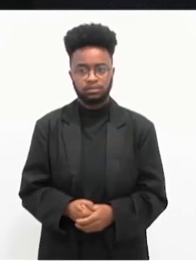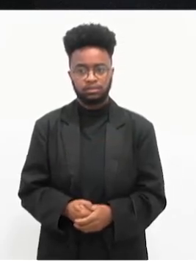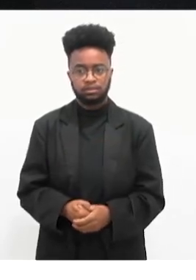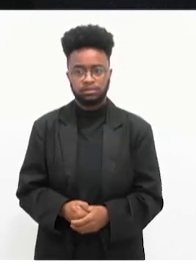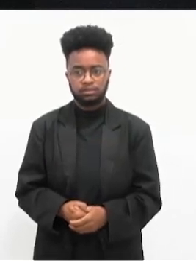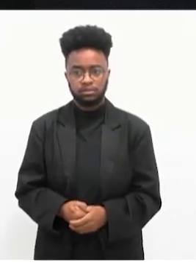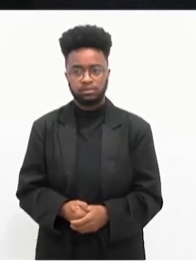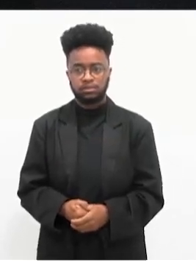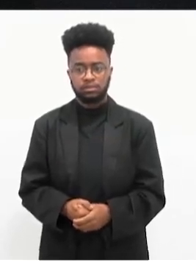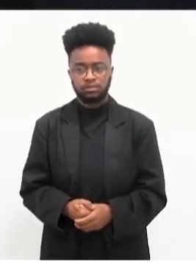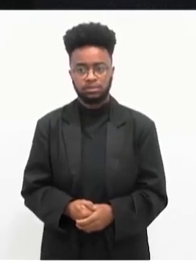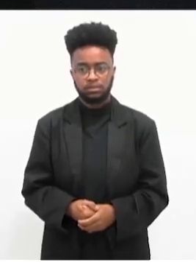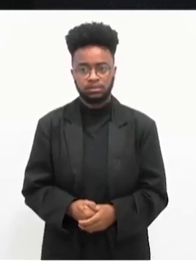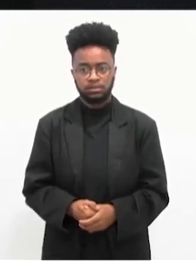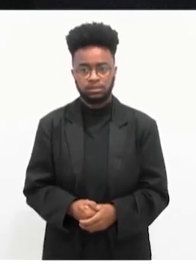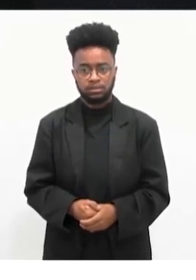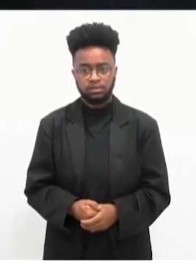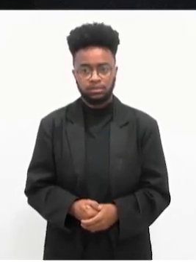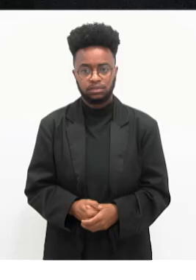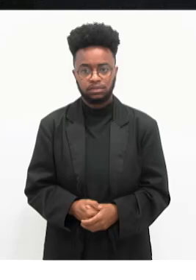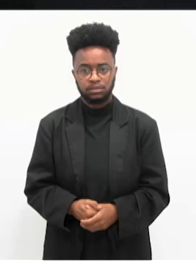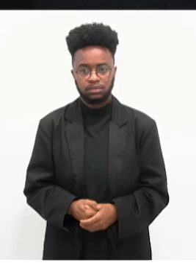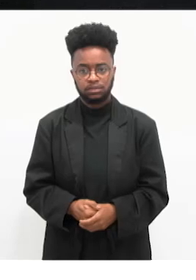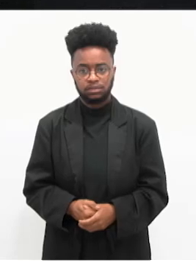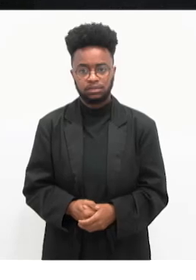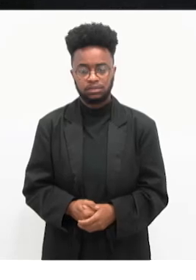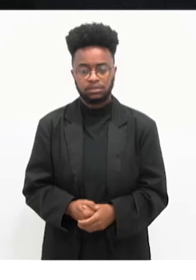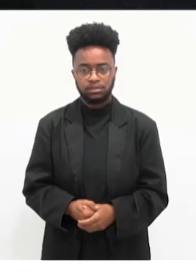Não, estou fazendo uma emenda aqui. Ó. Fiz uma...